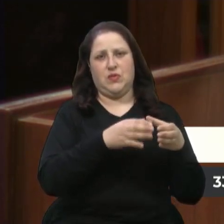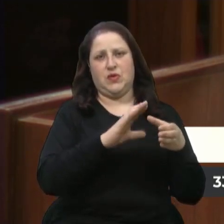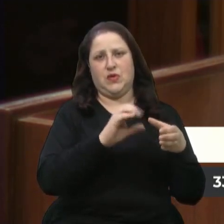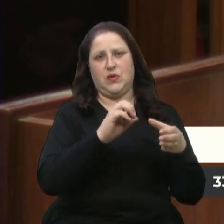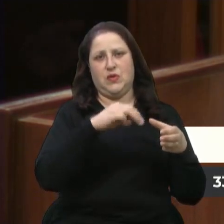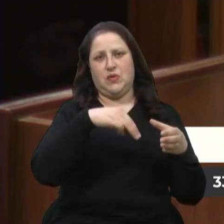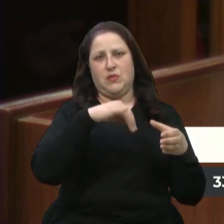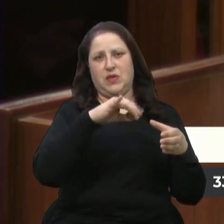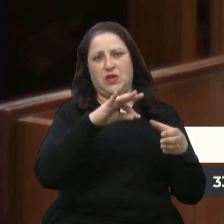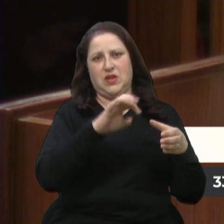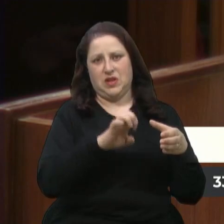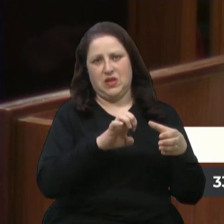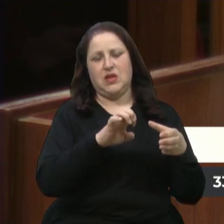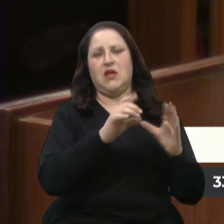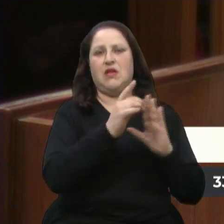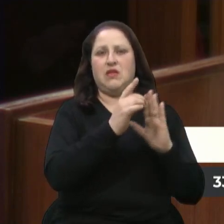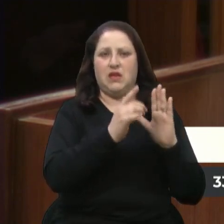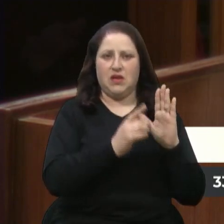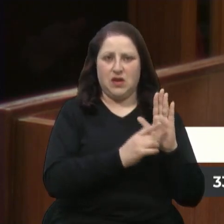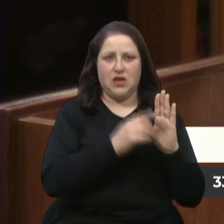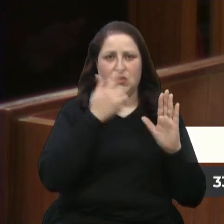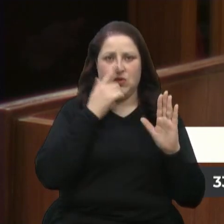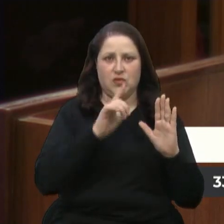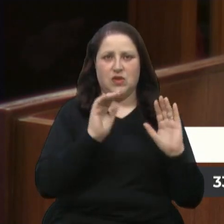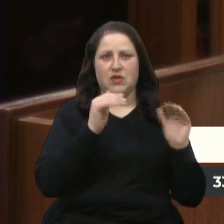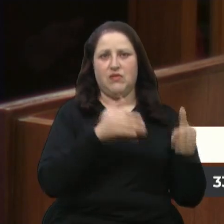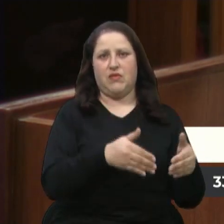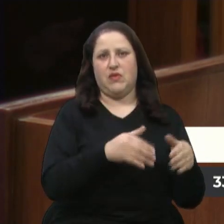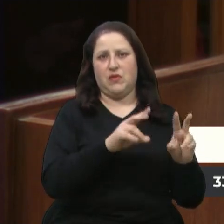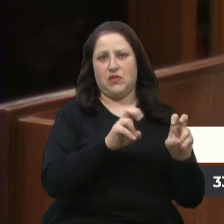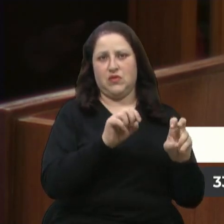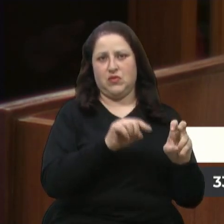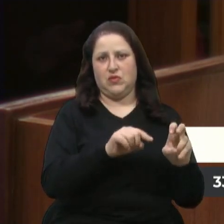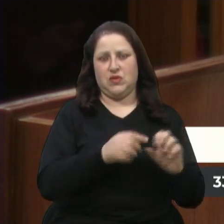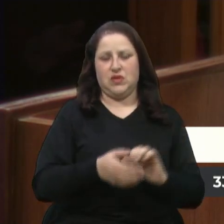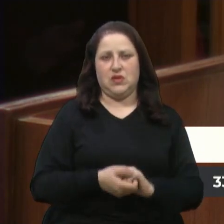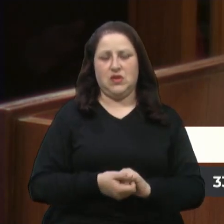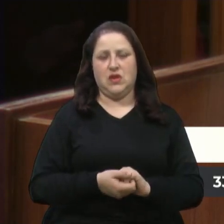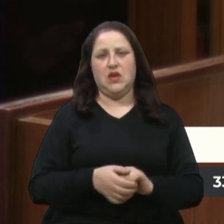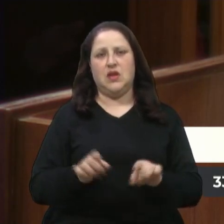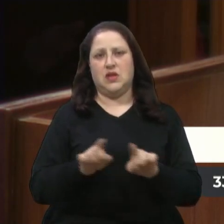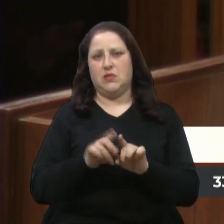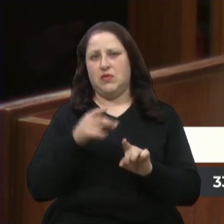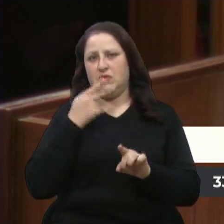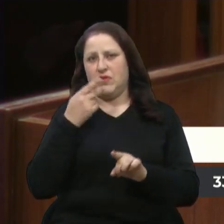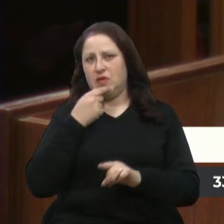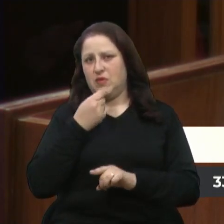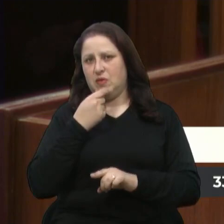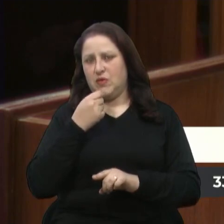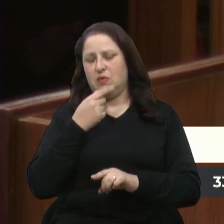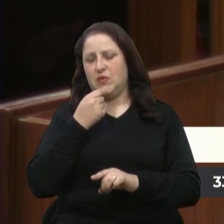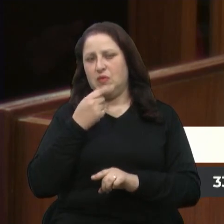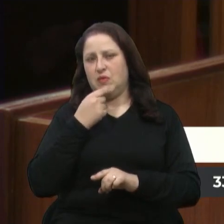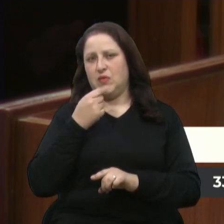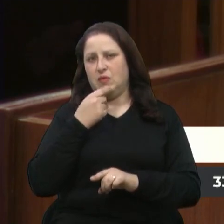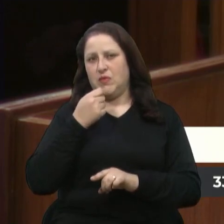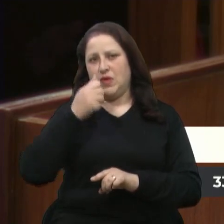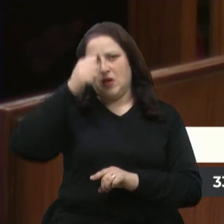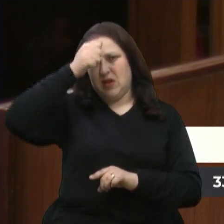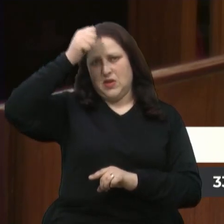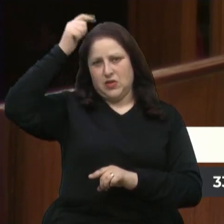já se debruçar sobre essa questão. Também cabe ressaltar que o Alexandre de Moraes, no